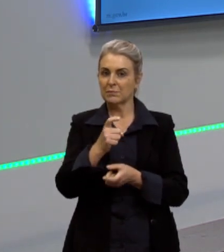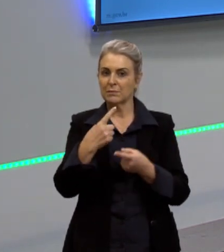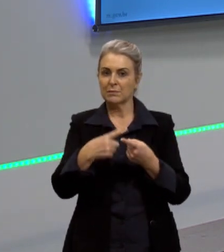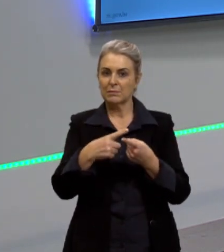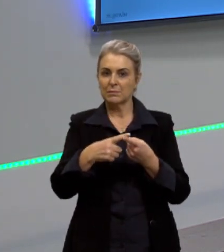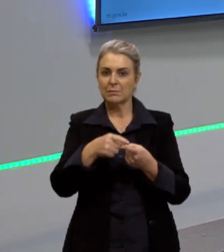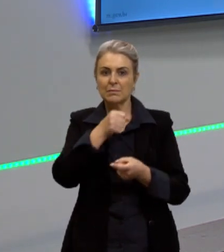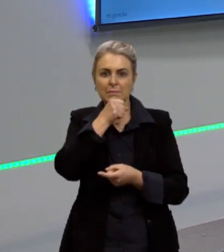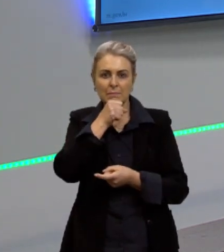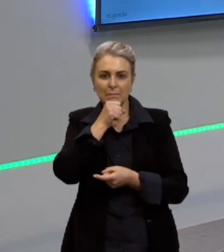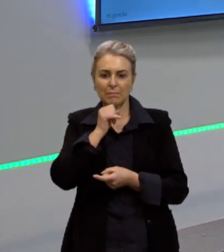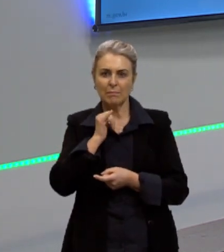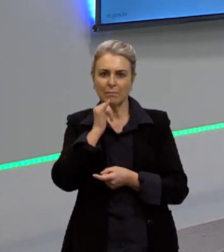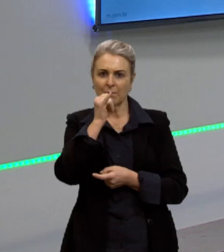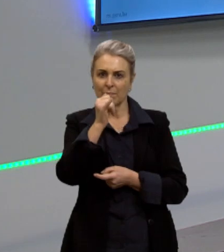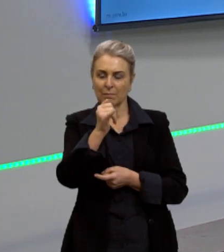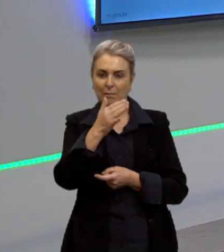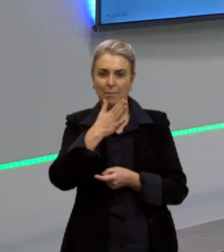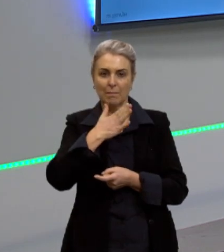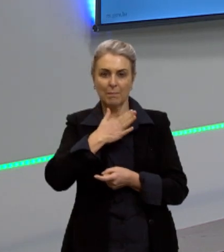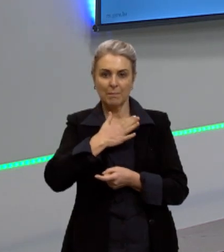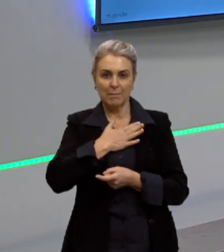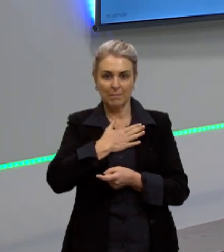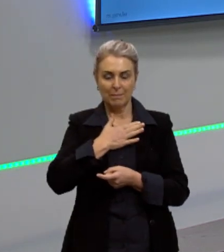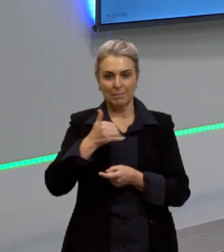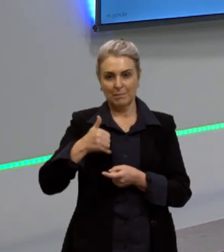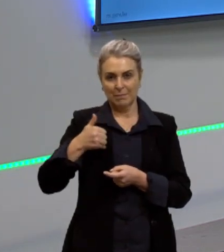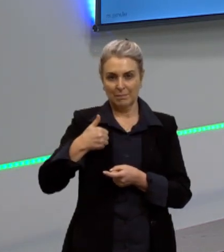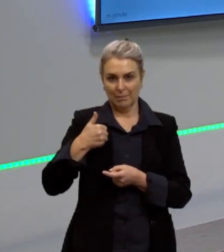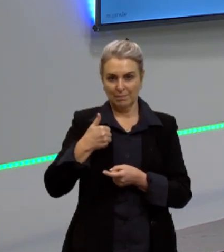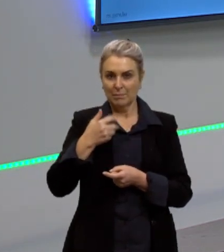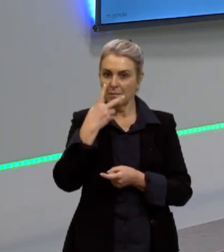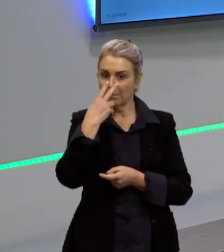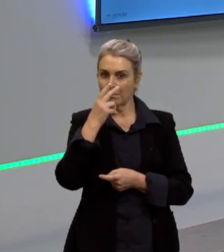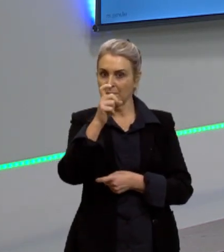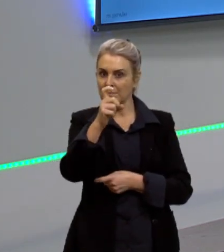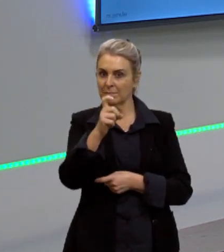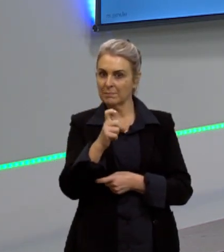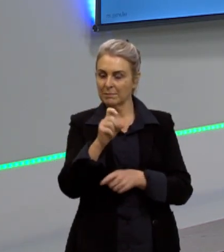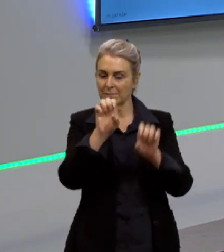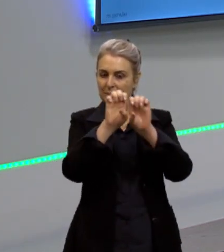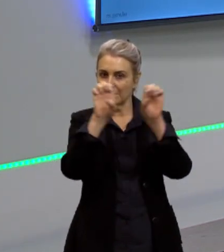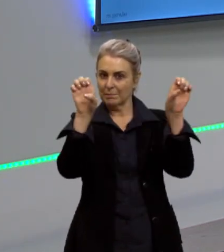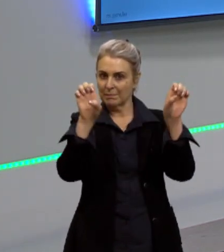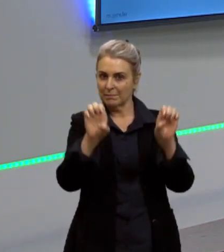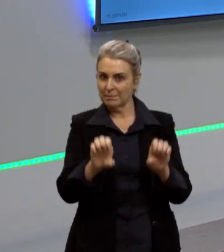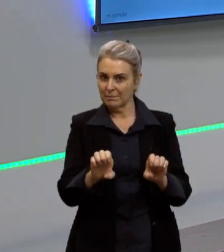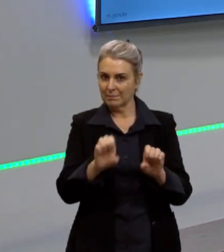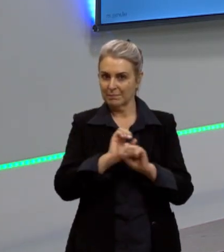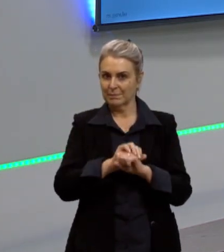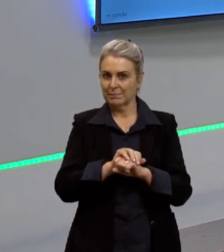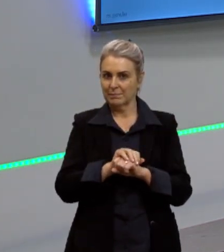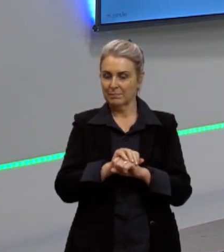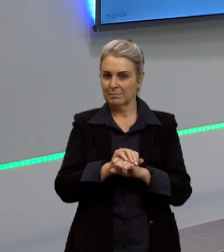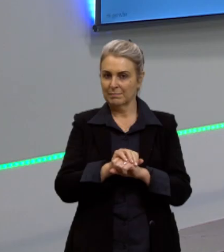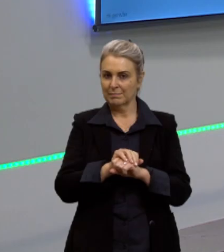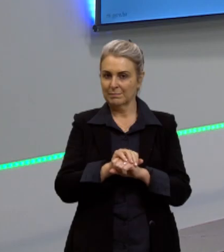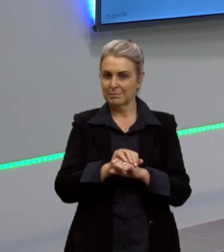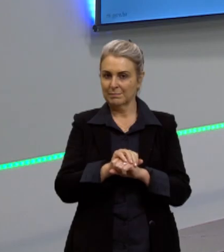disse assim: a minha idade é igual ao valor de x na equação. Então, vamos achar a idade da